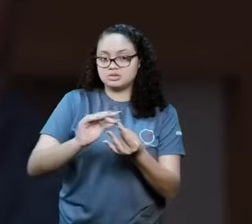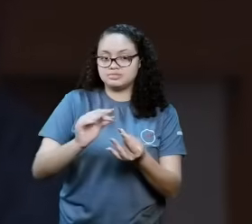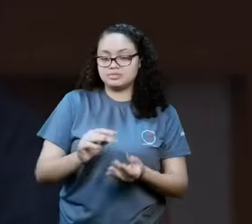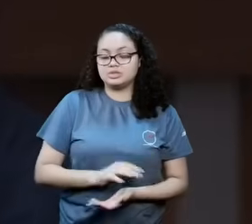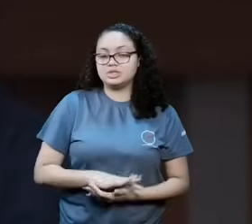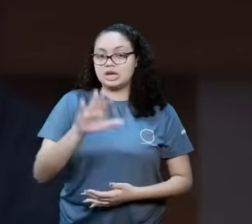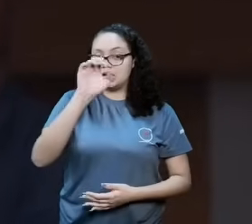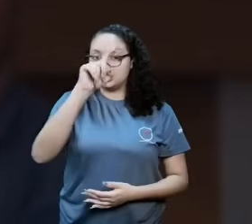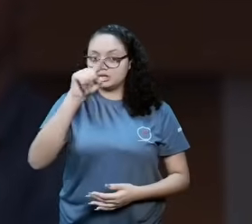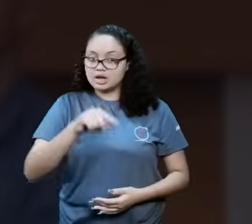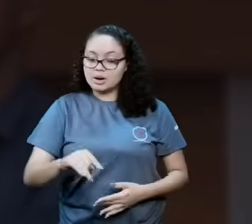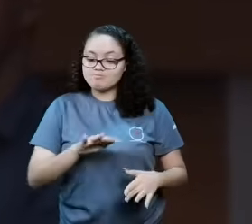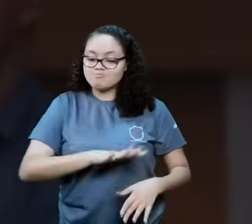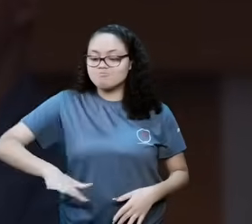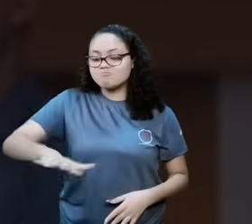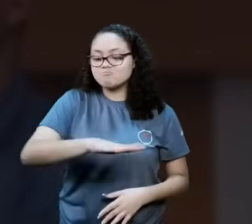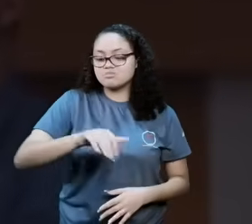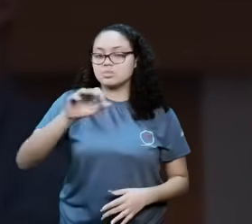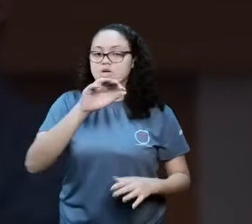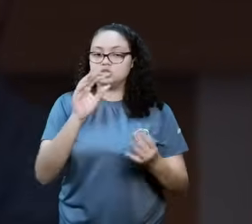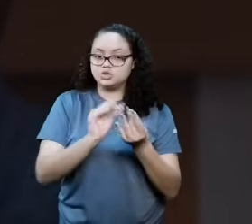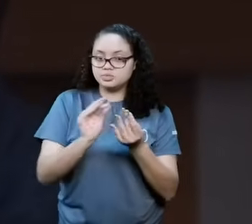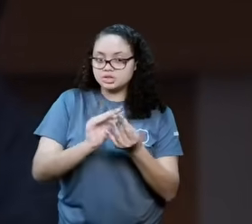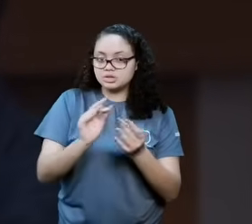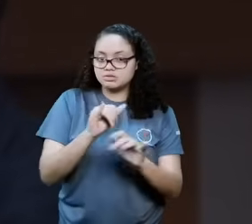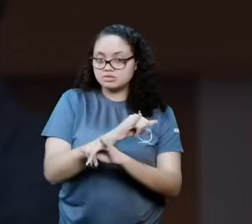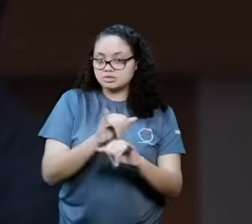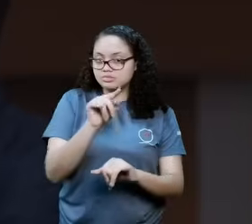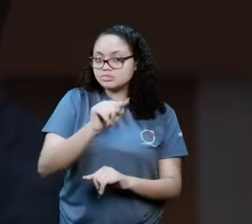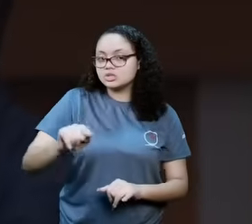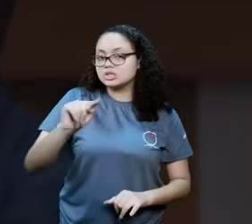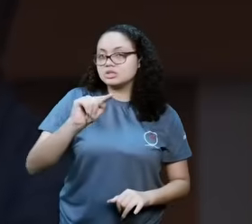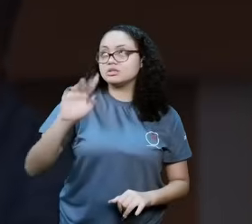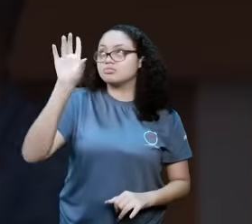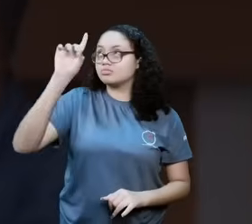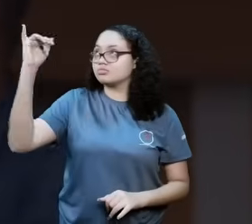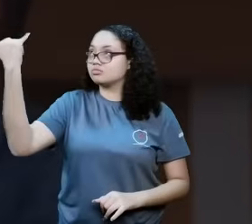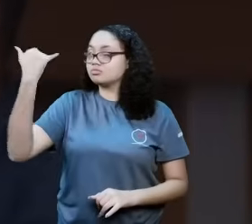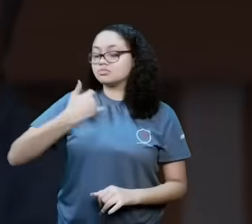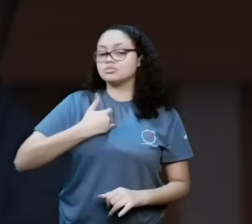ele está num ambiente espiritual. O que eu estou dizendo para você? O que Deus está dizendo para mim?